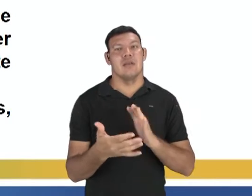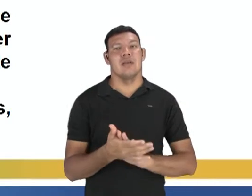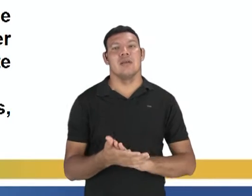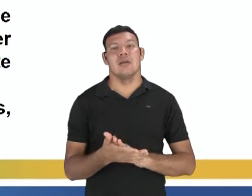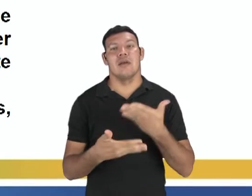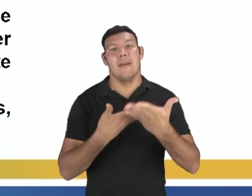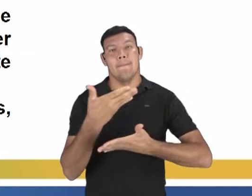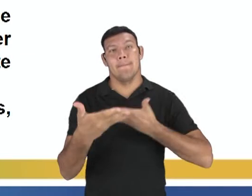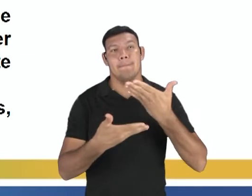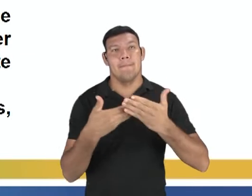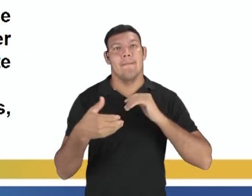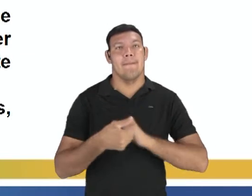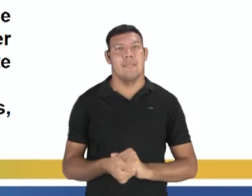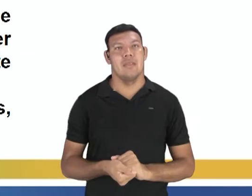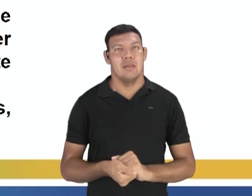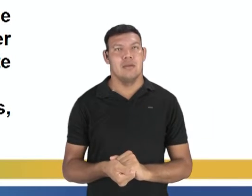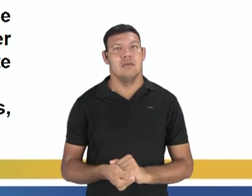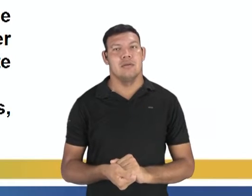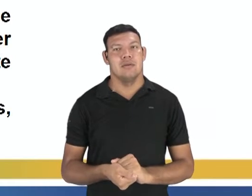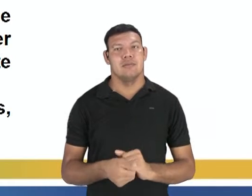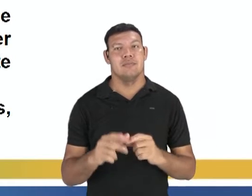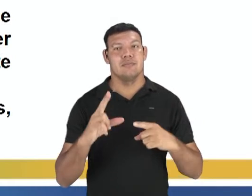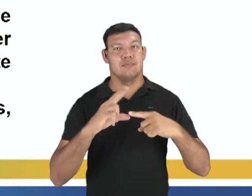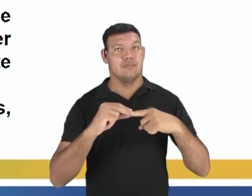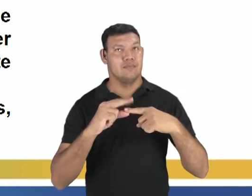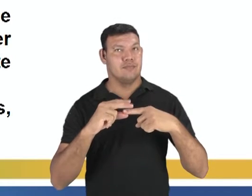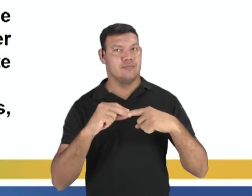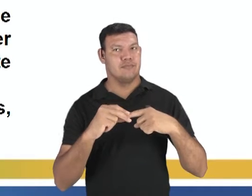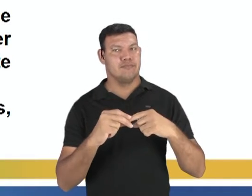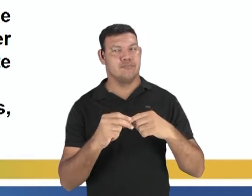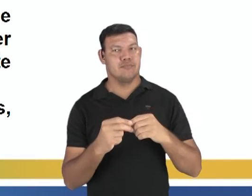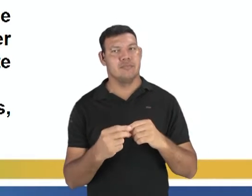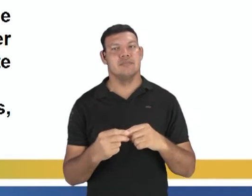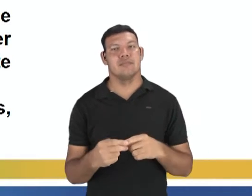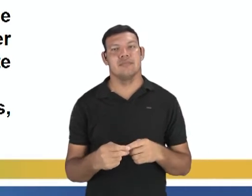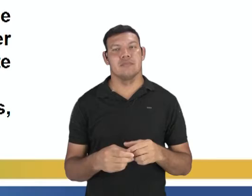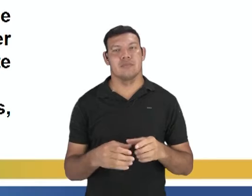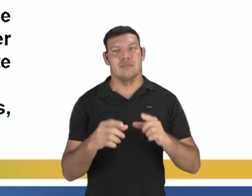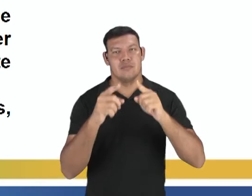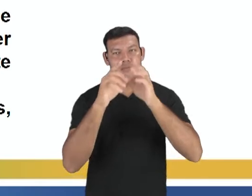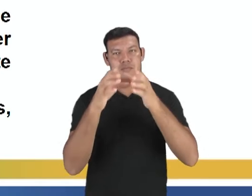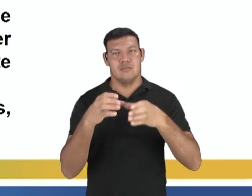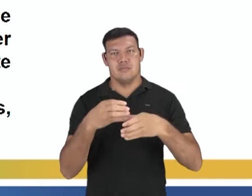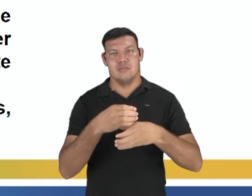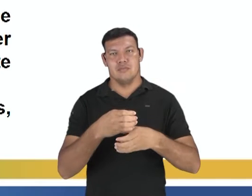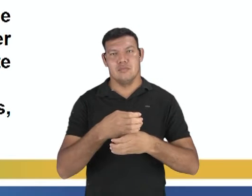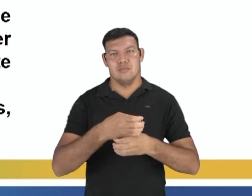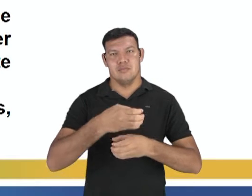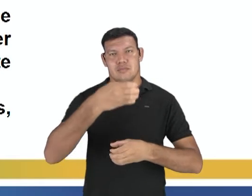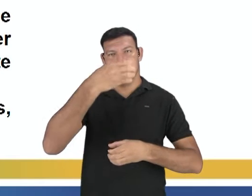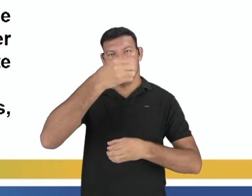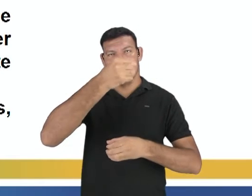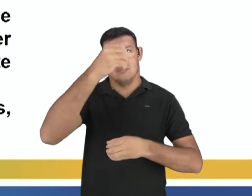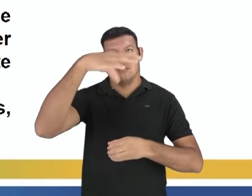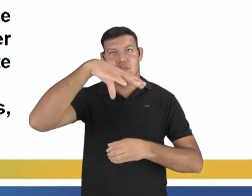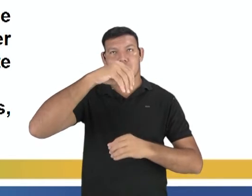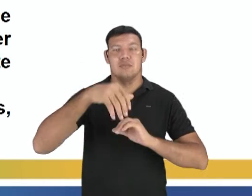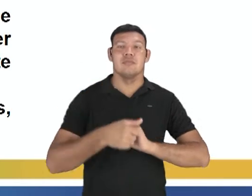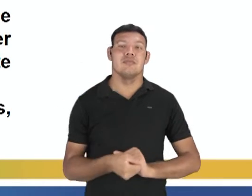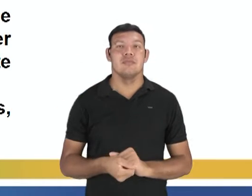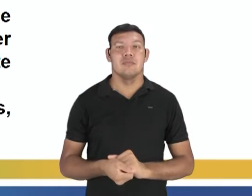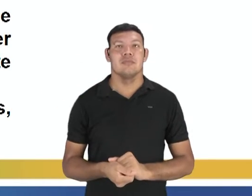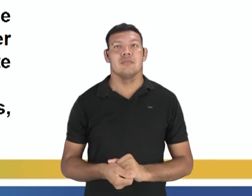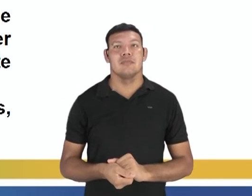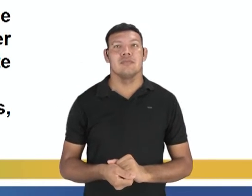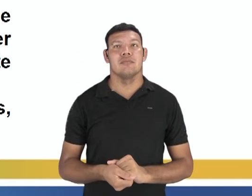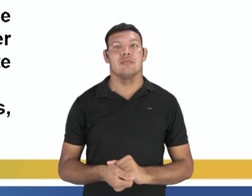Próximo esporte chama-se caneta na garrafa. Para realizar a brincadeira, iremos precisar de um barbante, uma garrafa